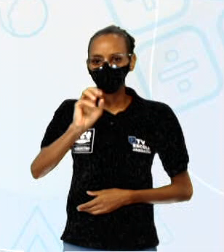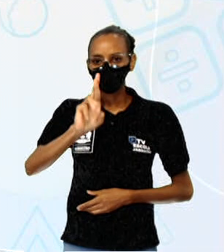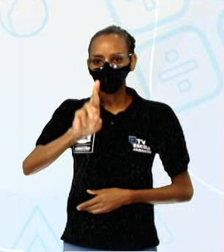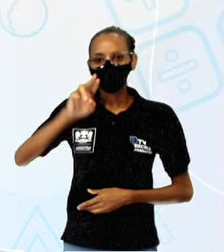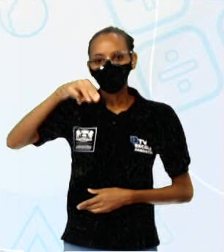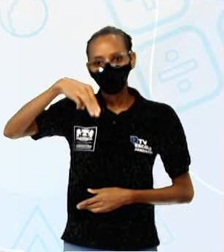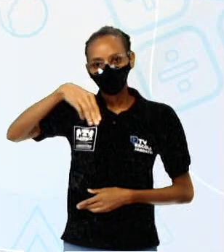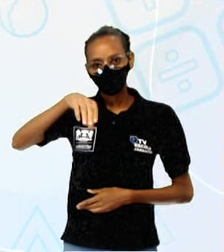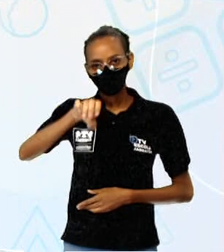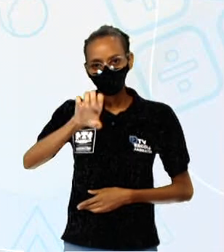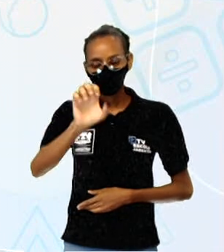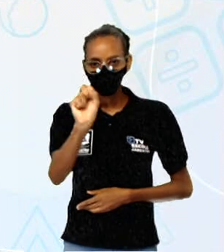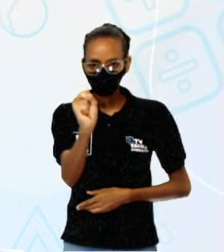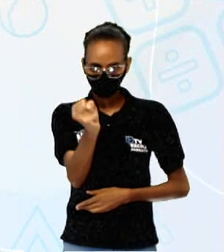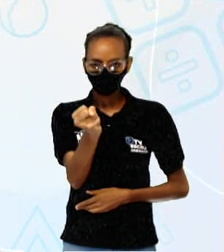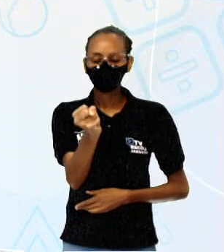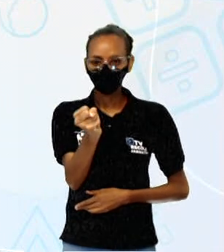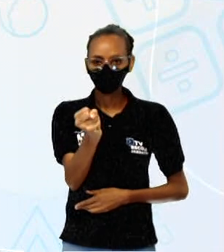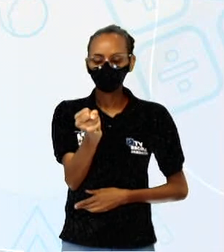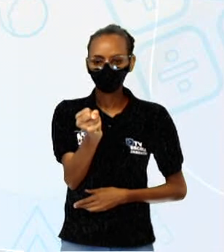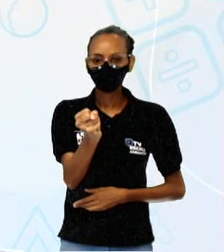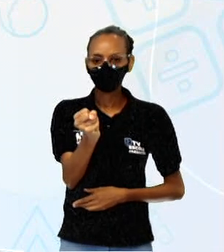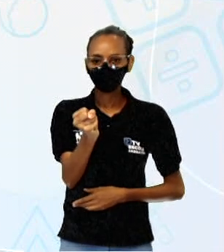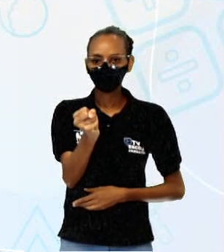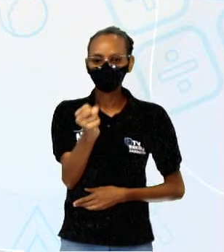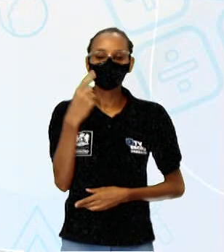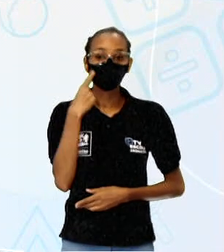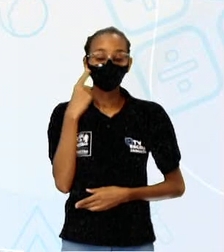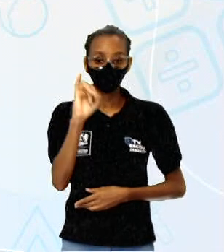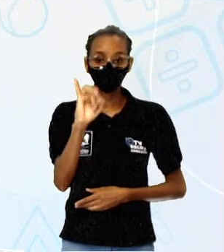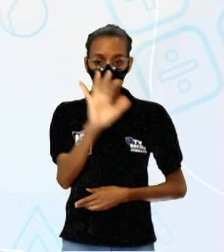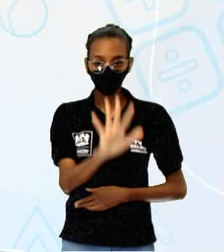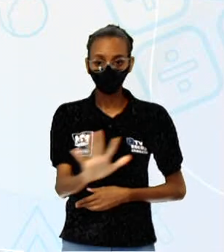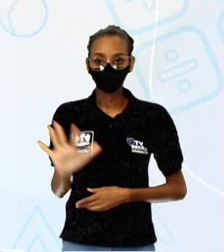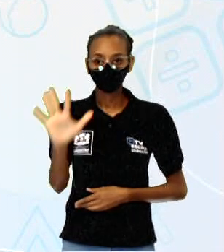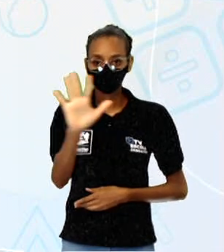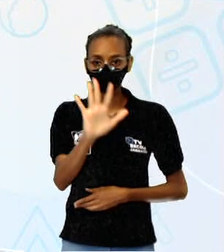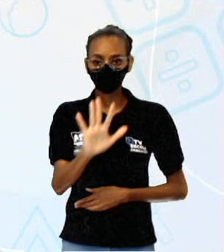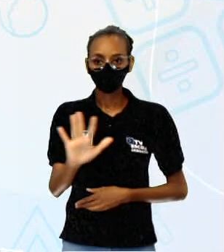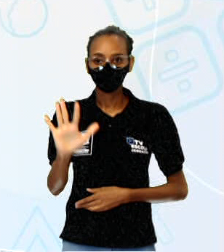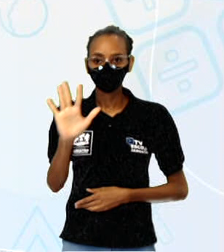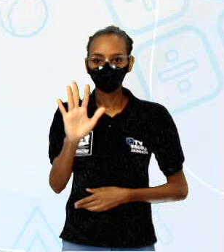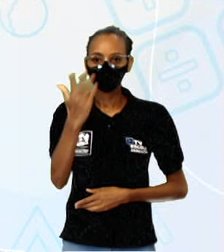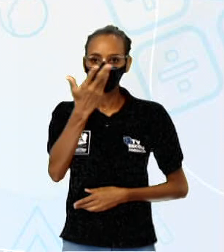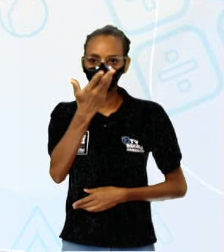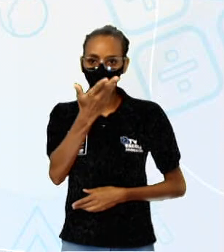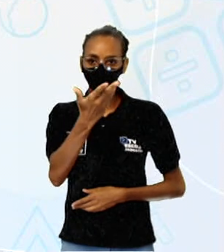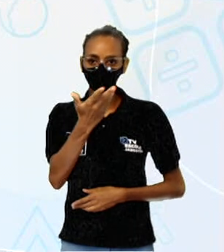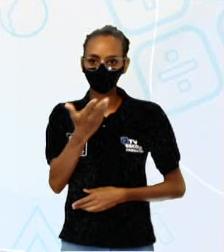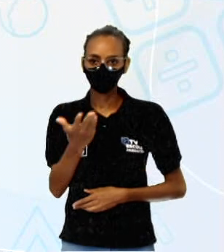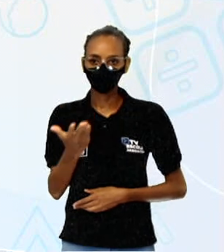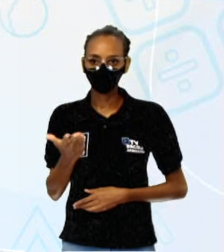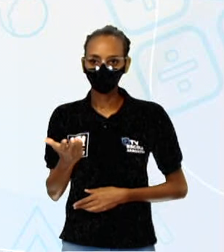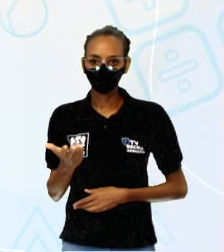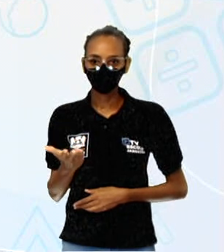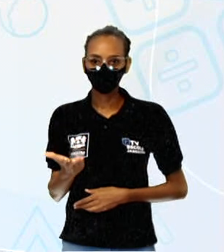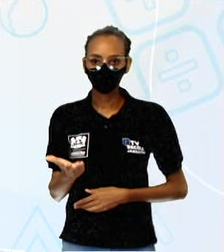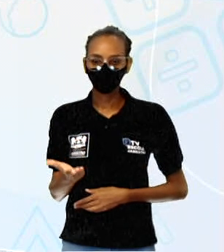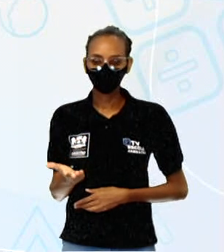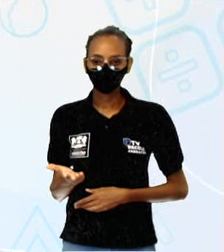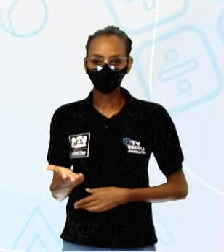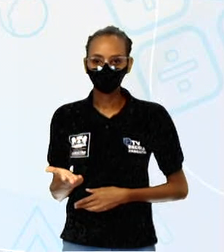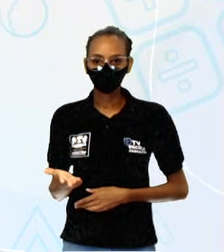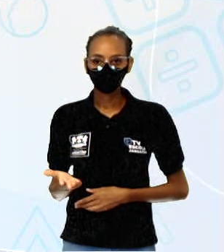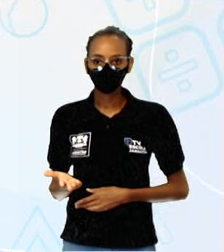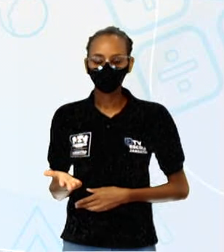que eu selecionei como before, certo? Beat, bend, bleed, build,